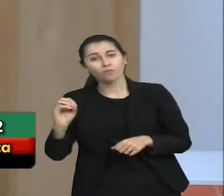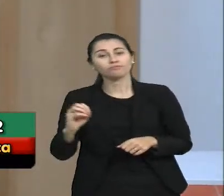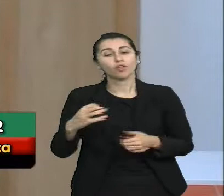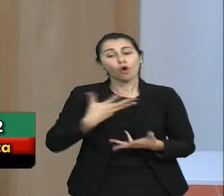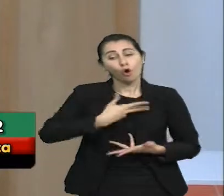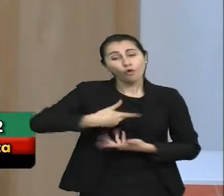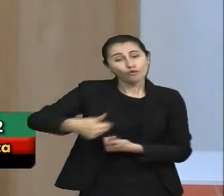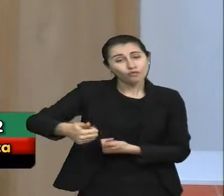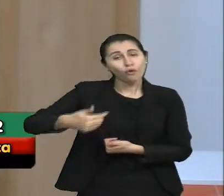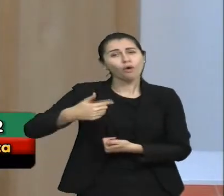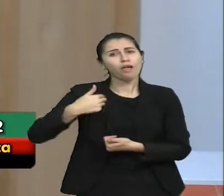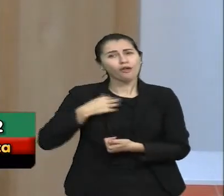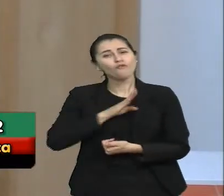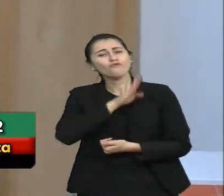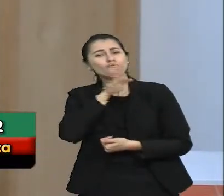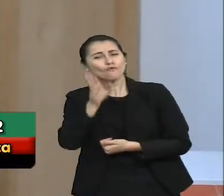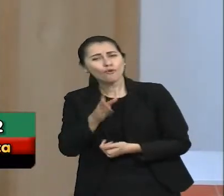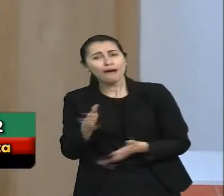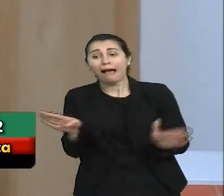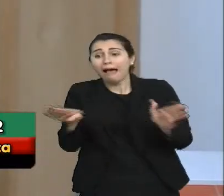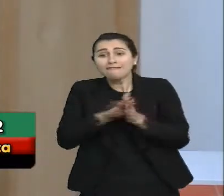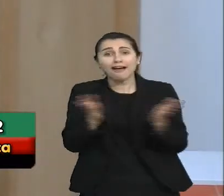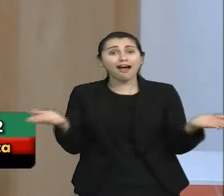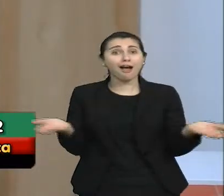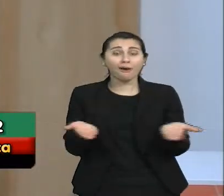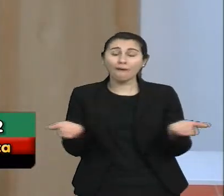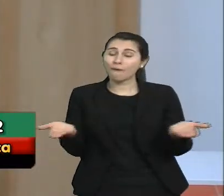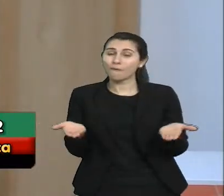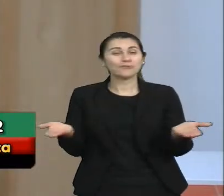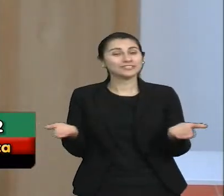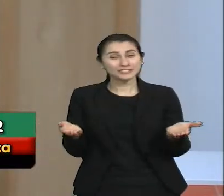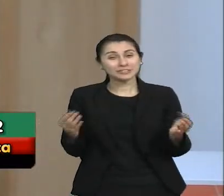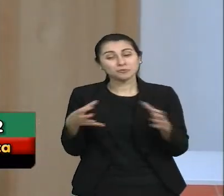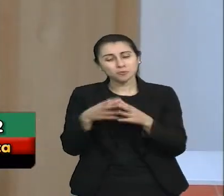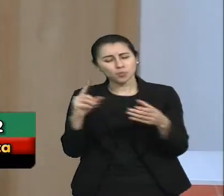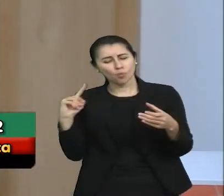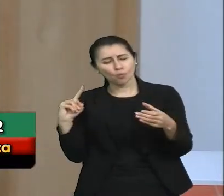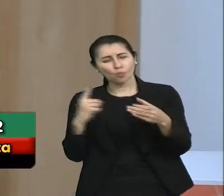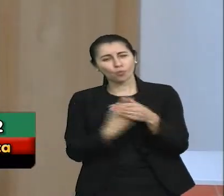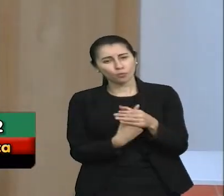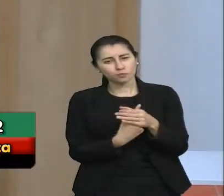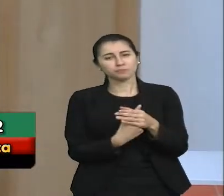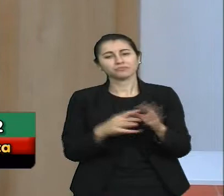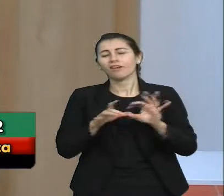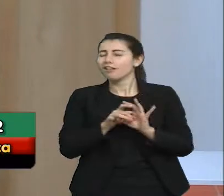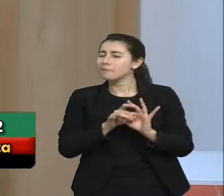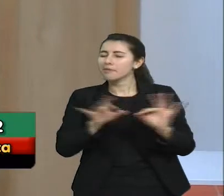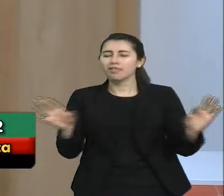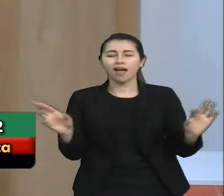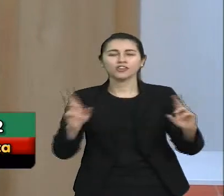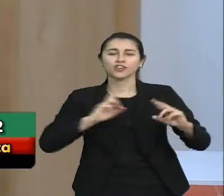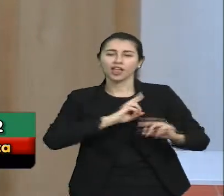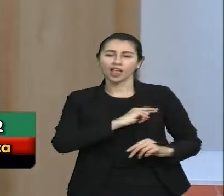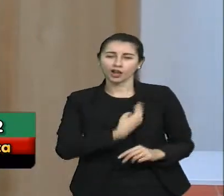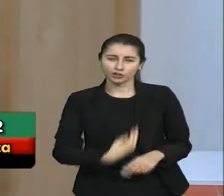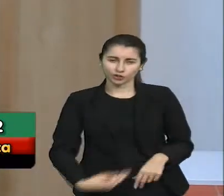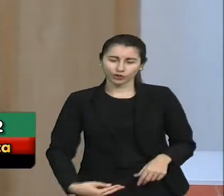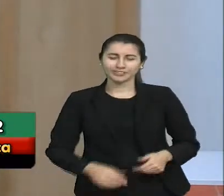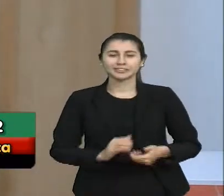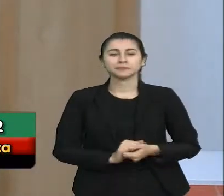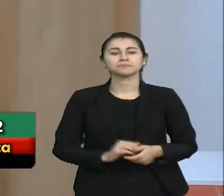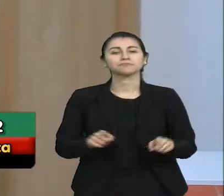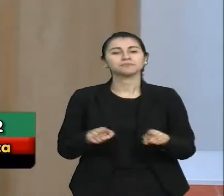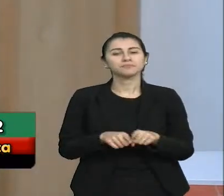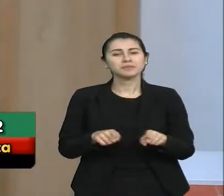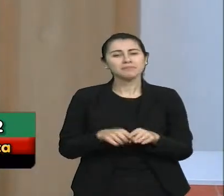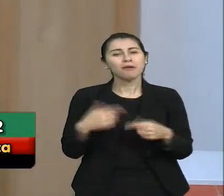até hoje, já estou no segundo time lá, né? Sobre liberdade religiosa. E cumprimento todos vocês.